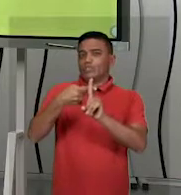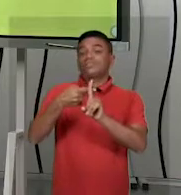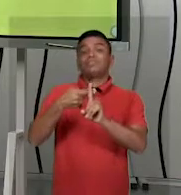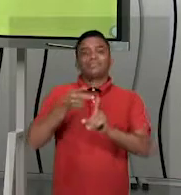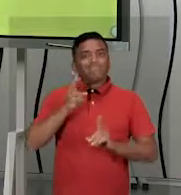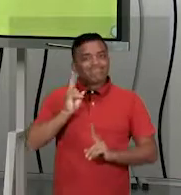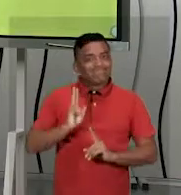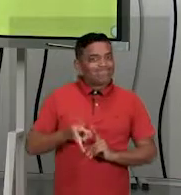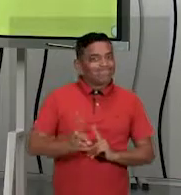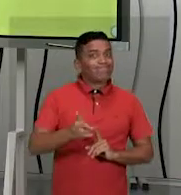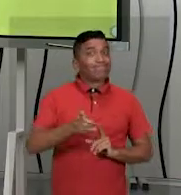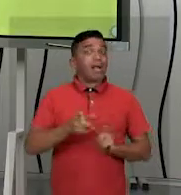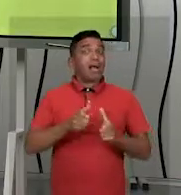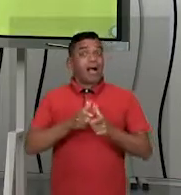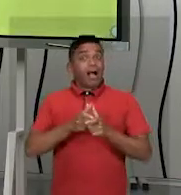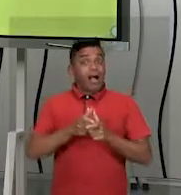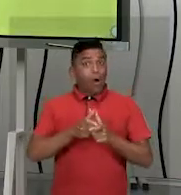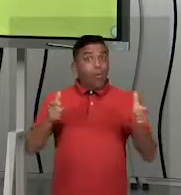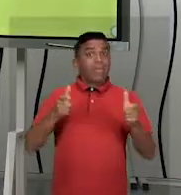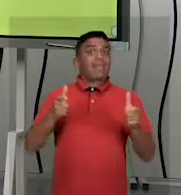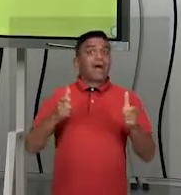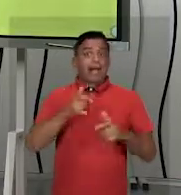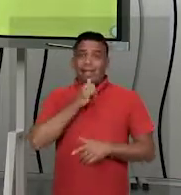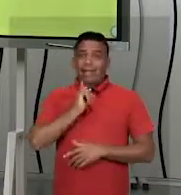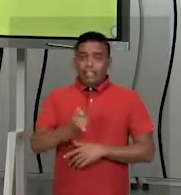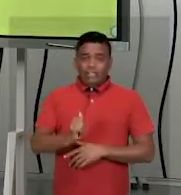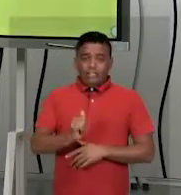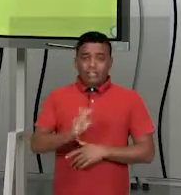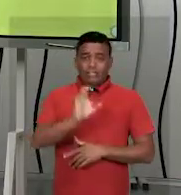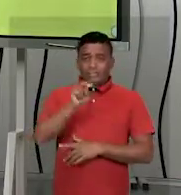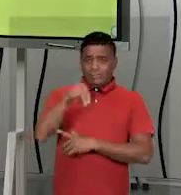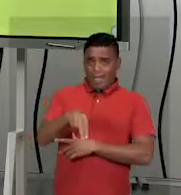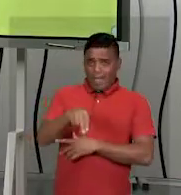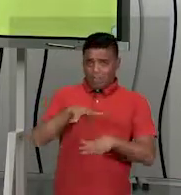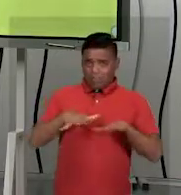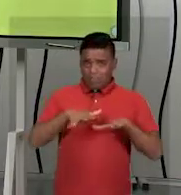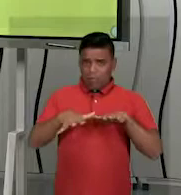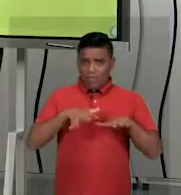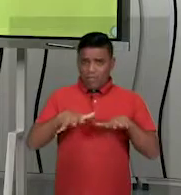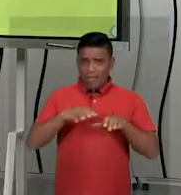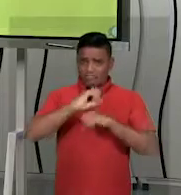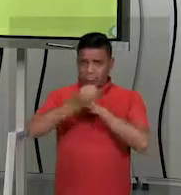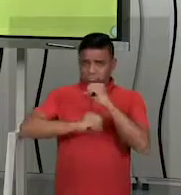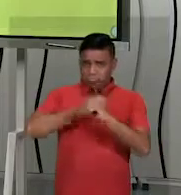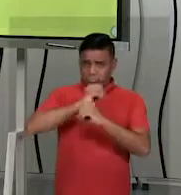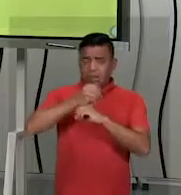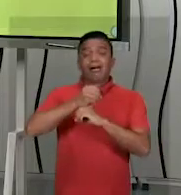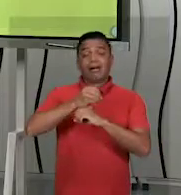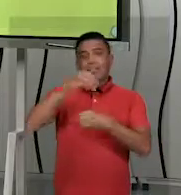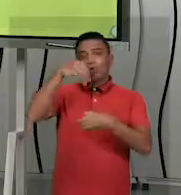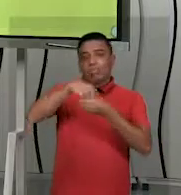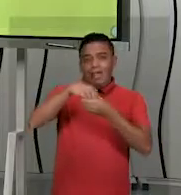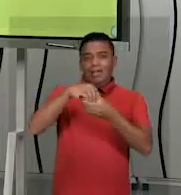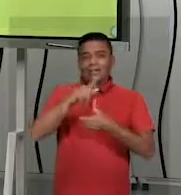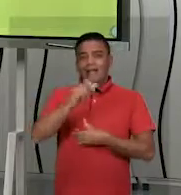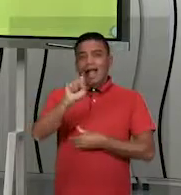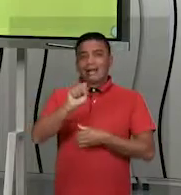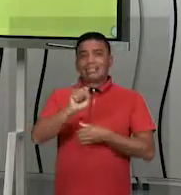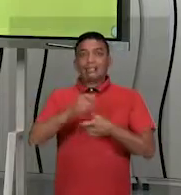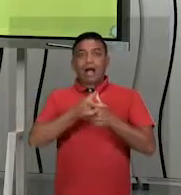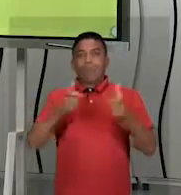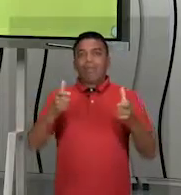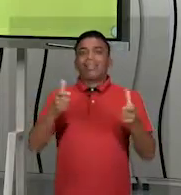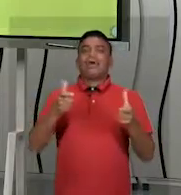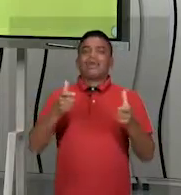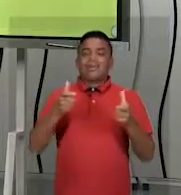que você aumentar a energia cinética de movimento, a sua energia interna vai ter sido aumentada, a